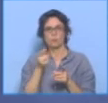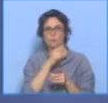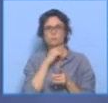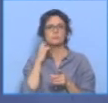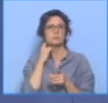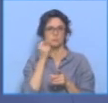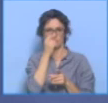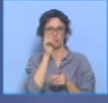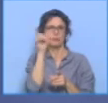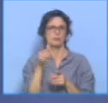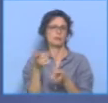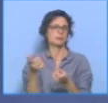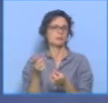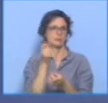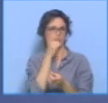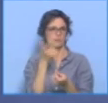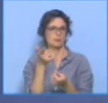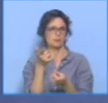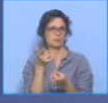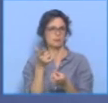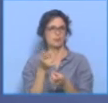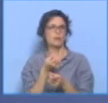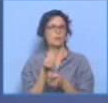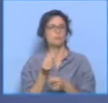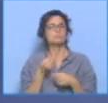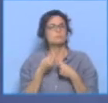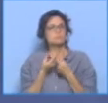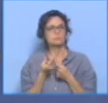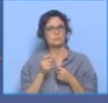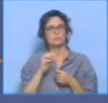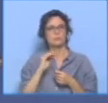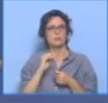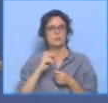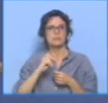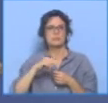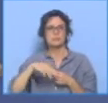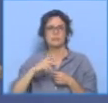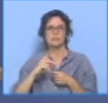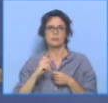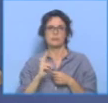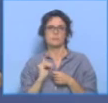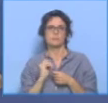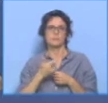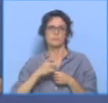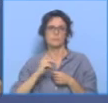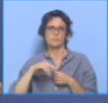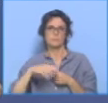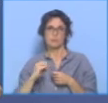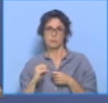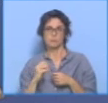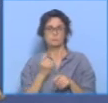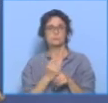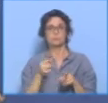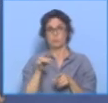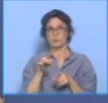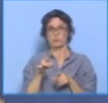ser realmente isto, o bom samaritano. Ele é ordenado para